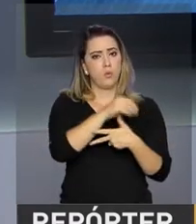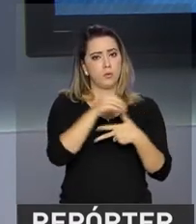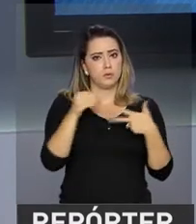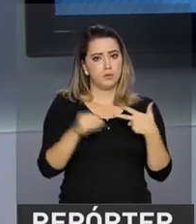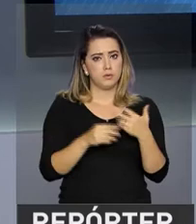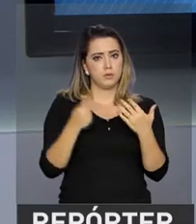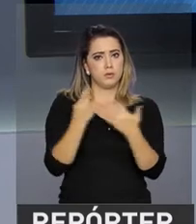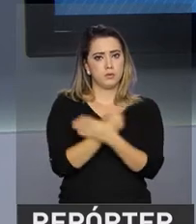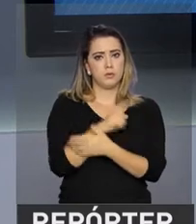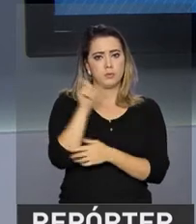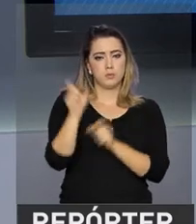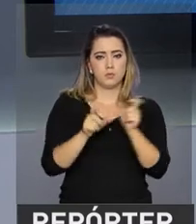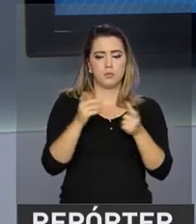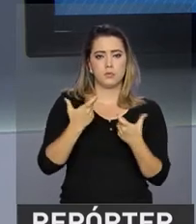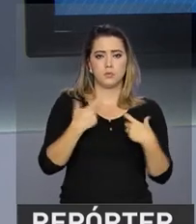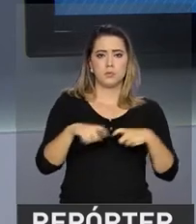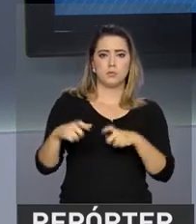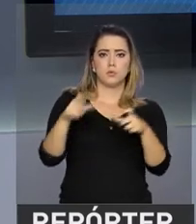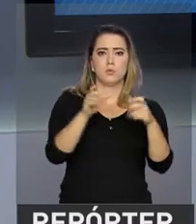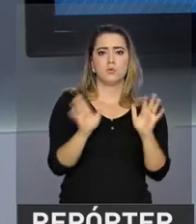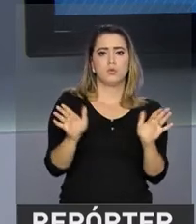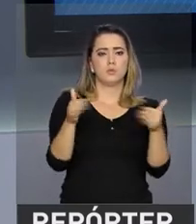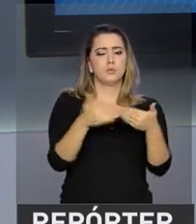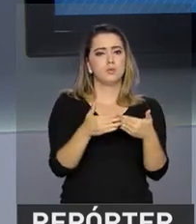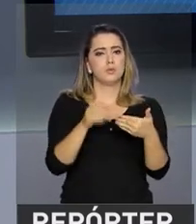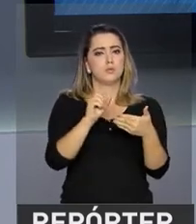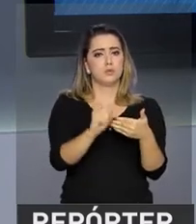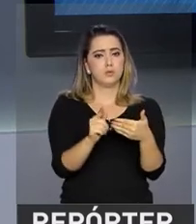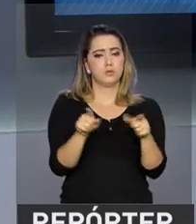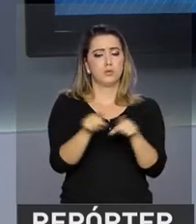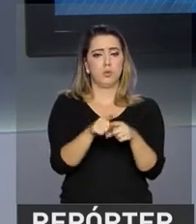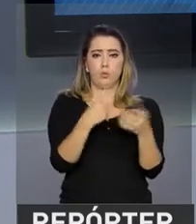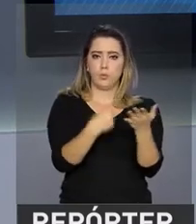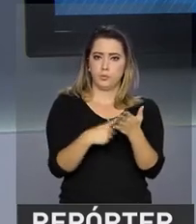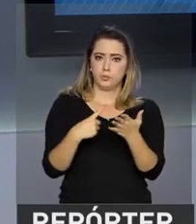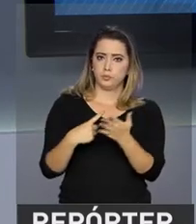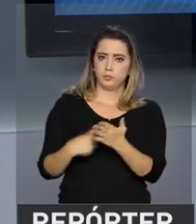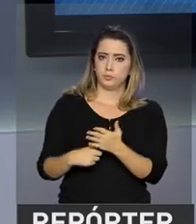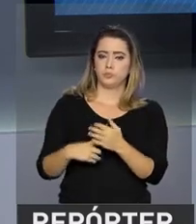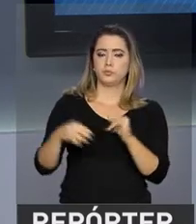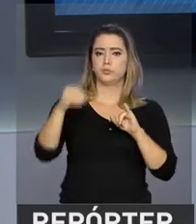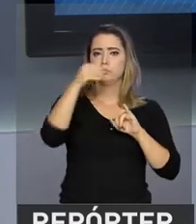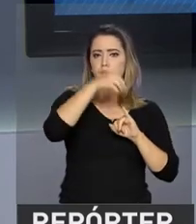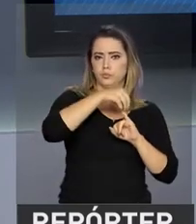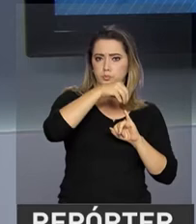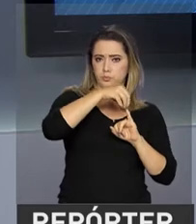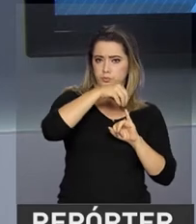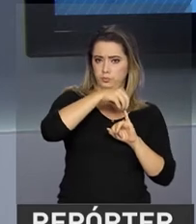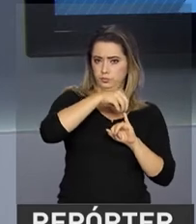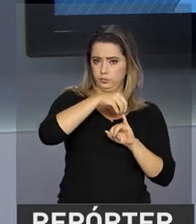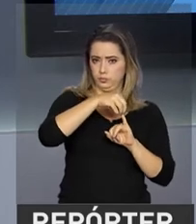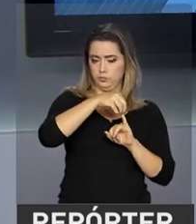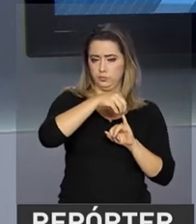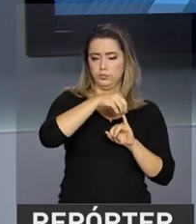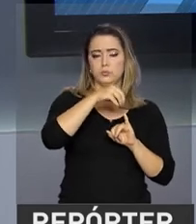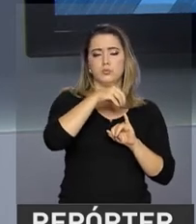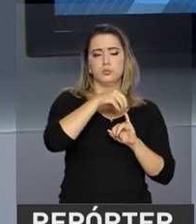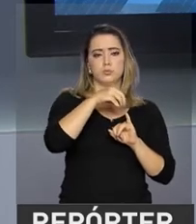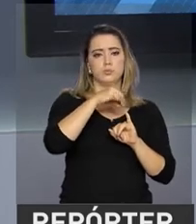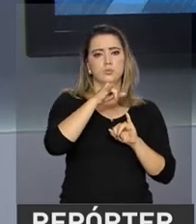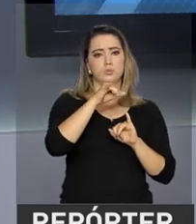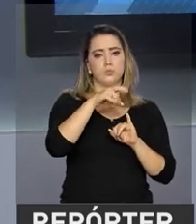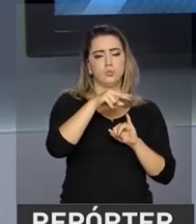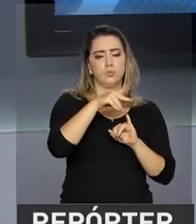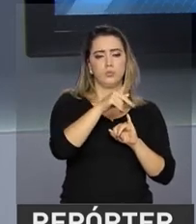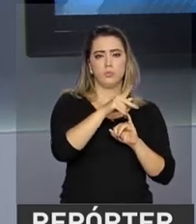aplicado nas unidades de regime fechado e semiaberto que firmaram convênio com o instituto nacional de estudos e pesquisas educacionais anísio